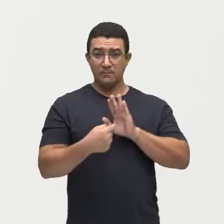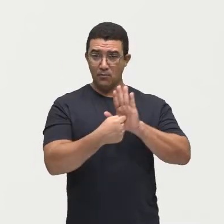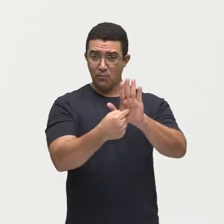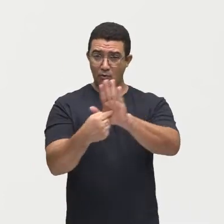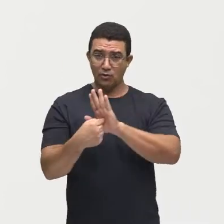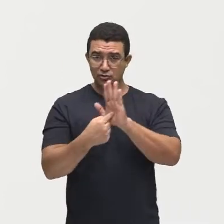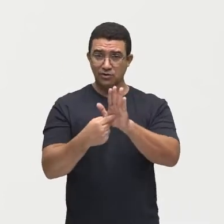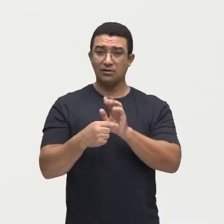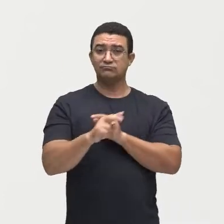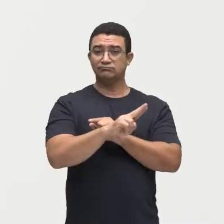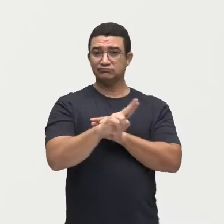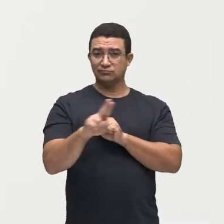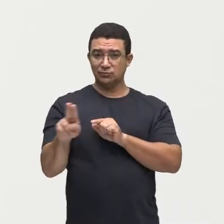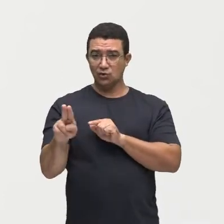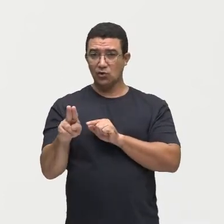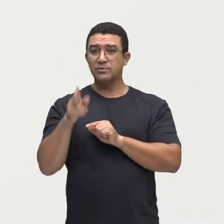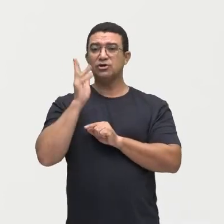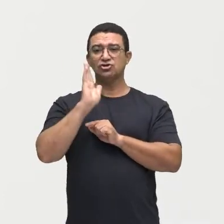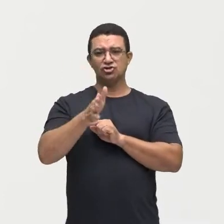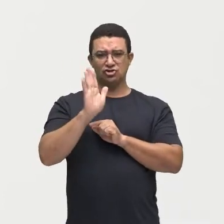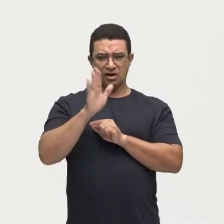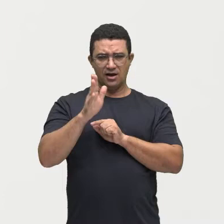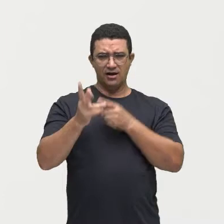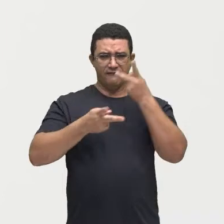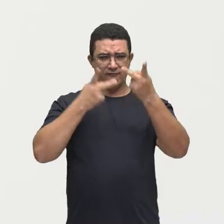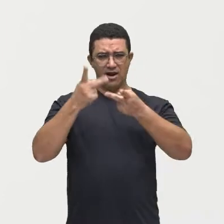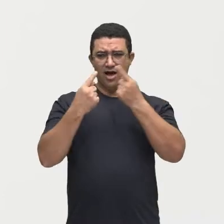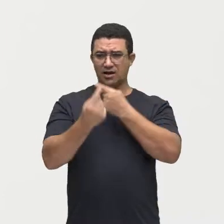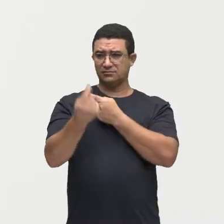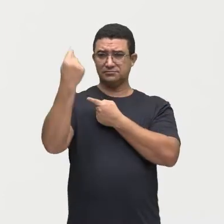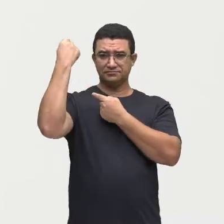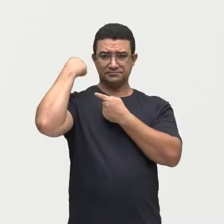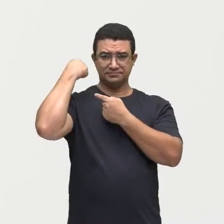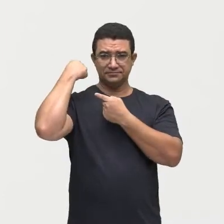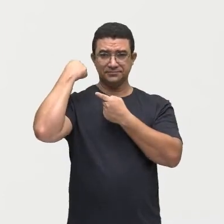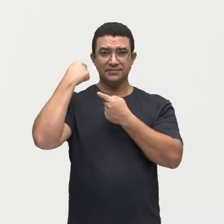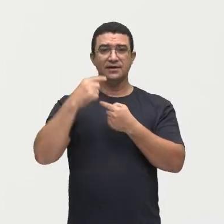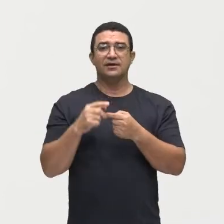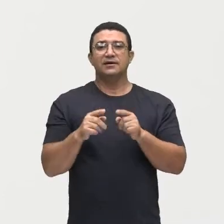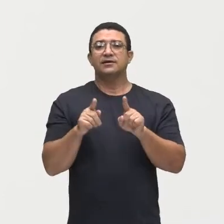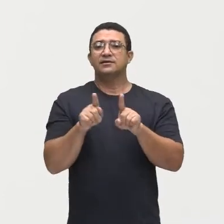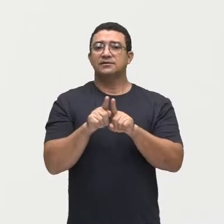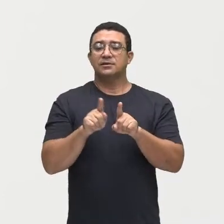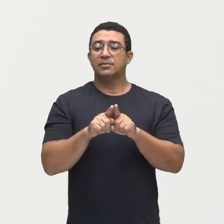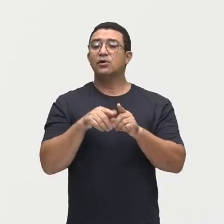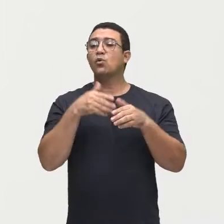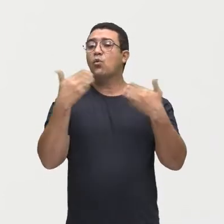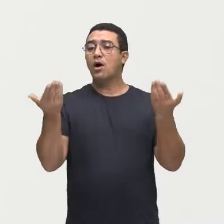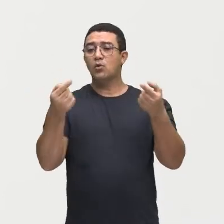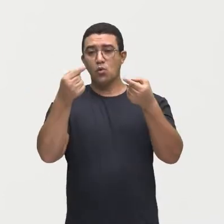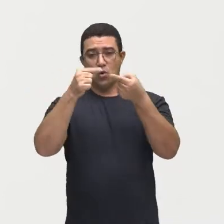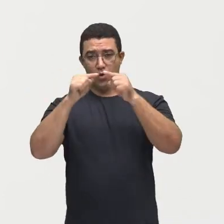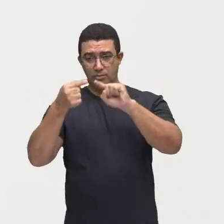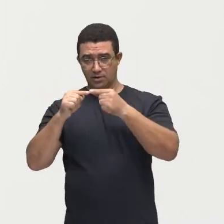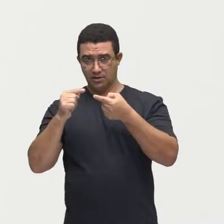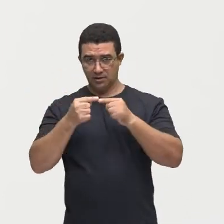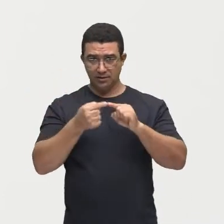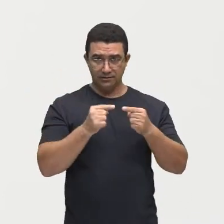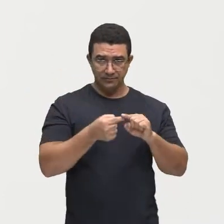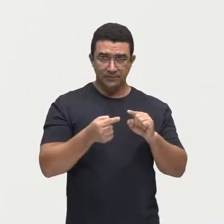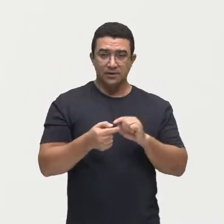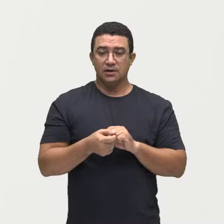representar nomes já mencionados anteriormente e com os quais se relacionam. Então, os